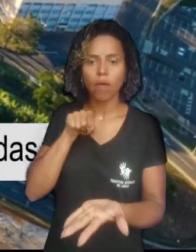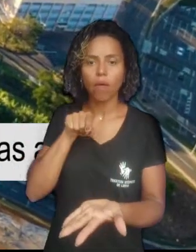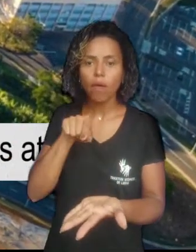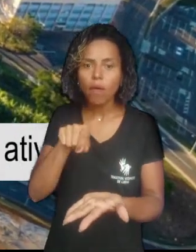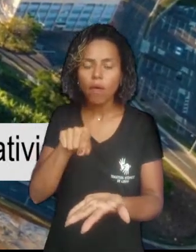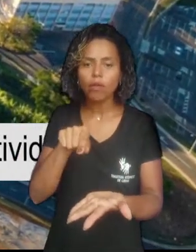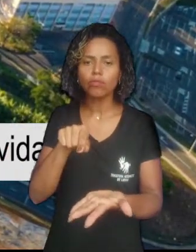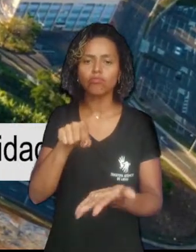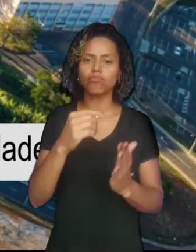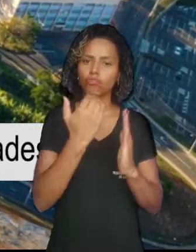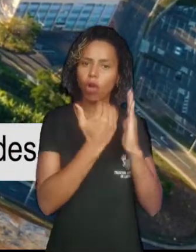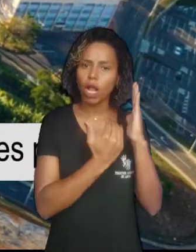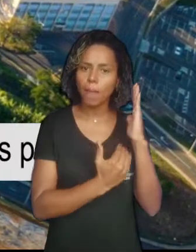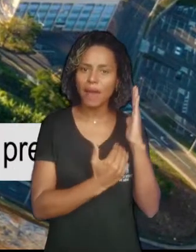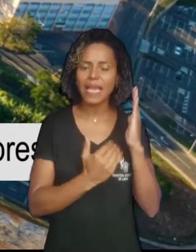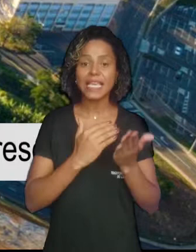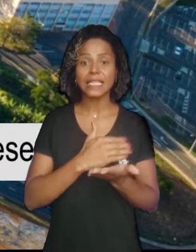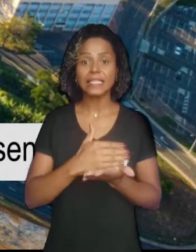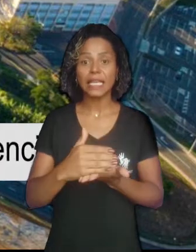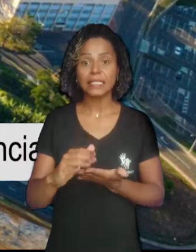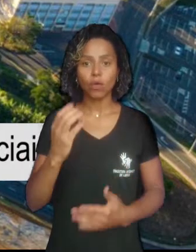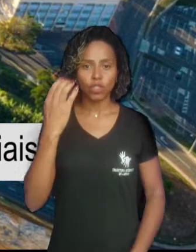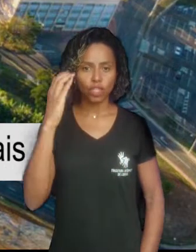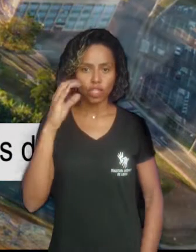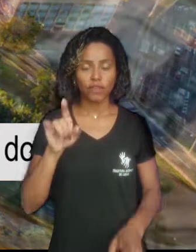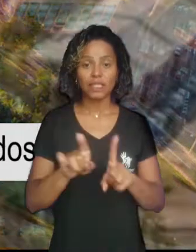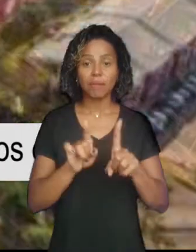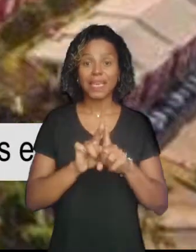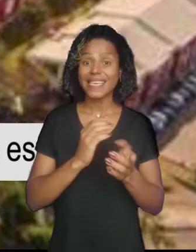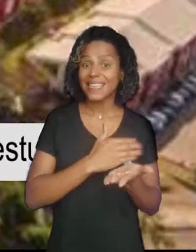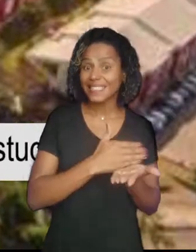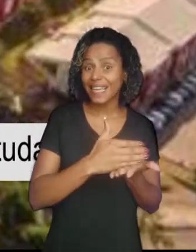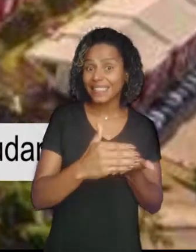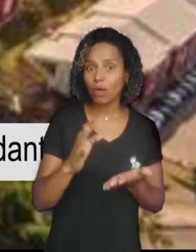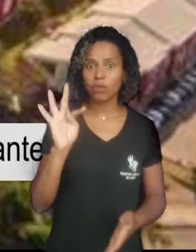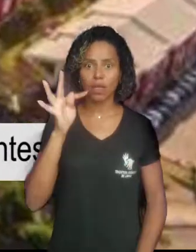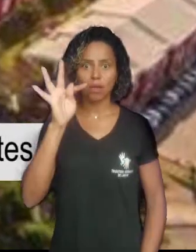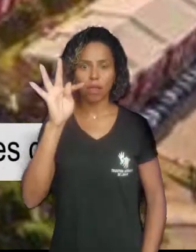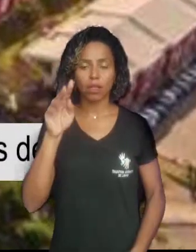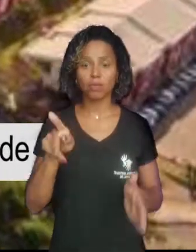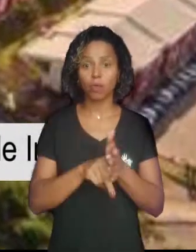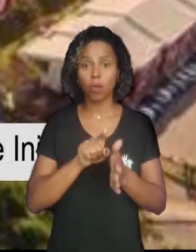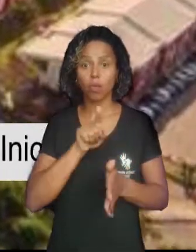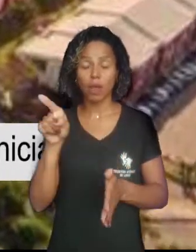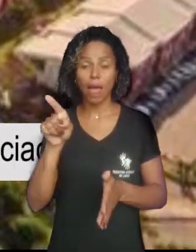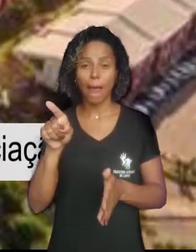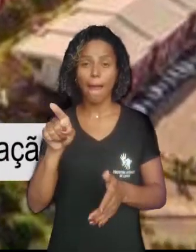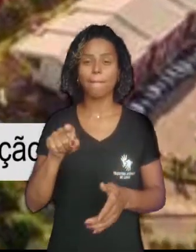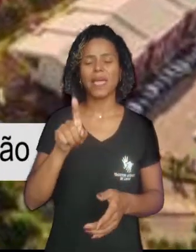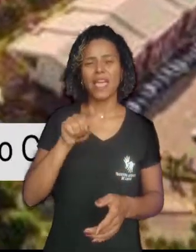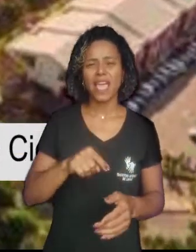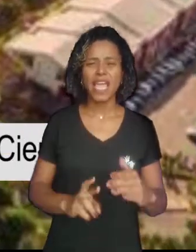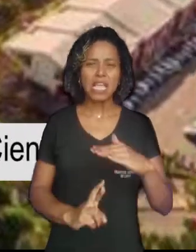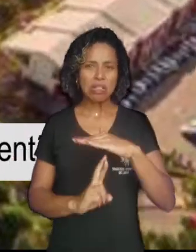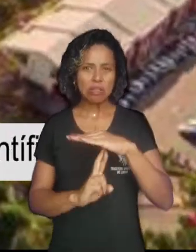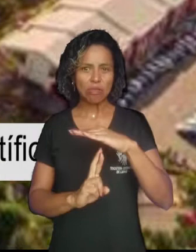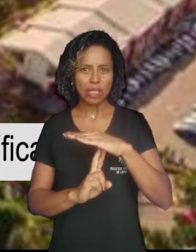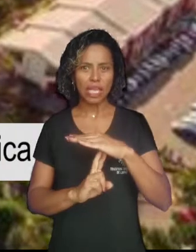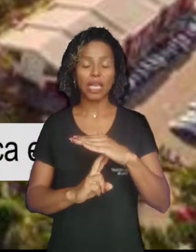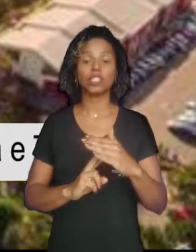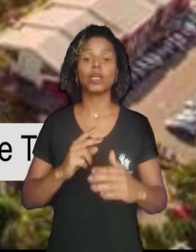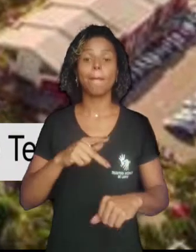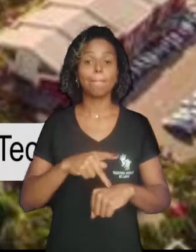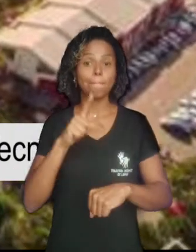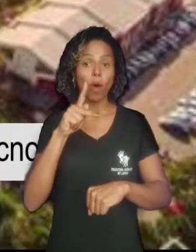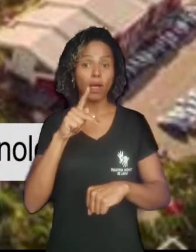programas de iniciação científica iniciação tecnológica gerenciados pela pró-reitoria de pós-graduação e pesquisa